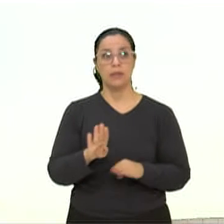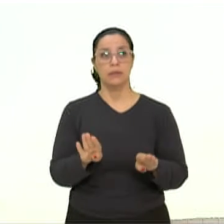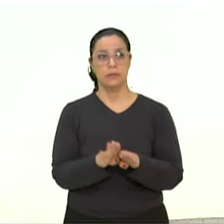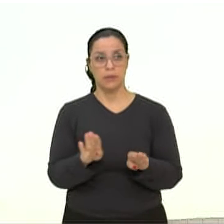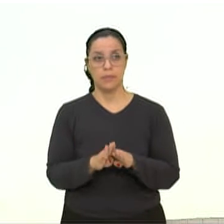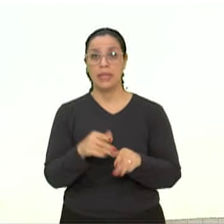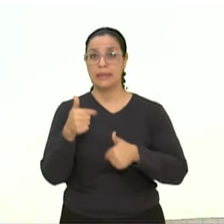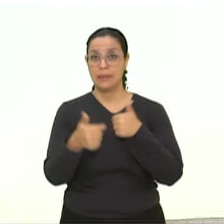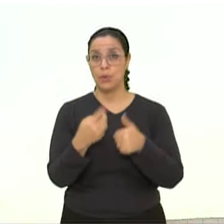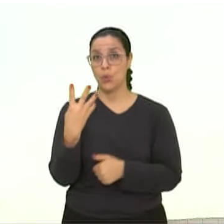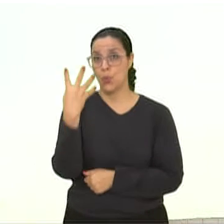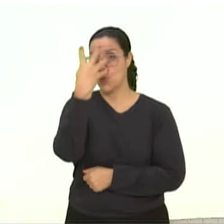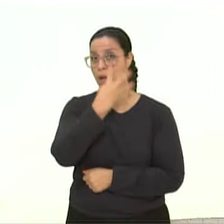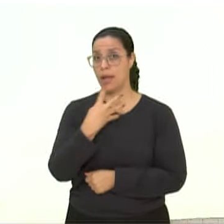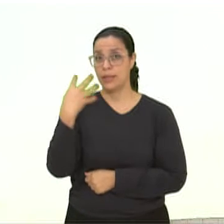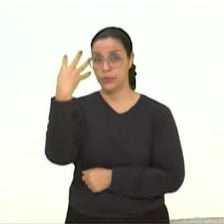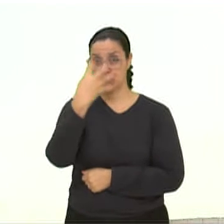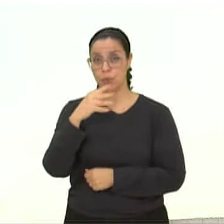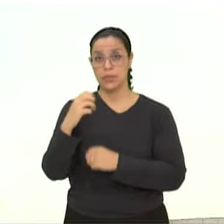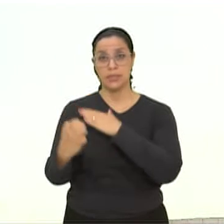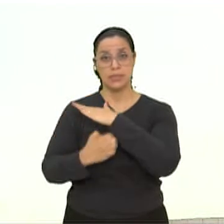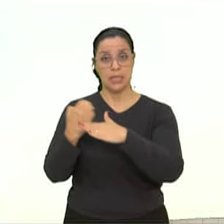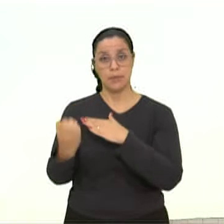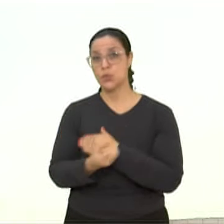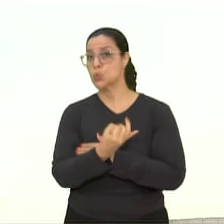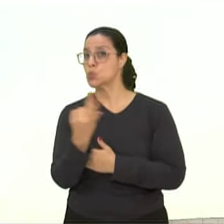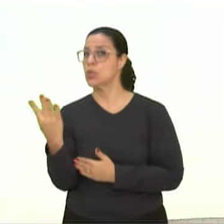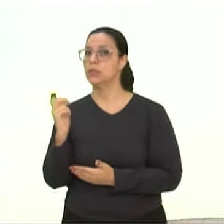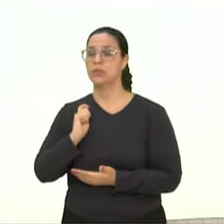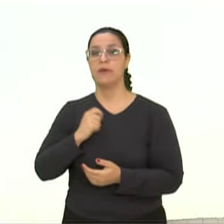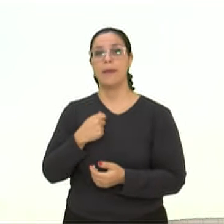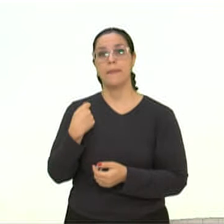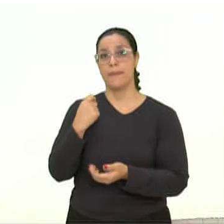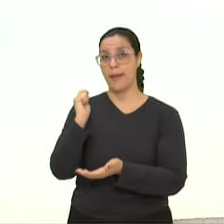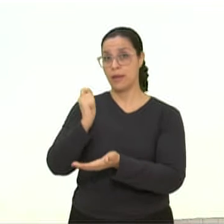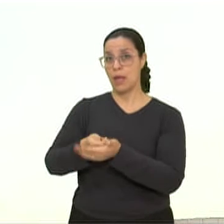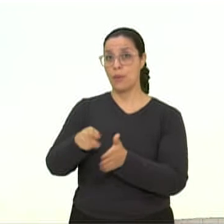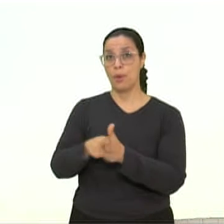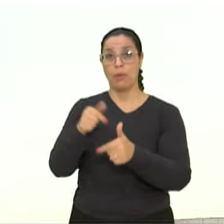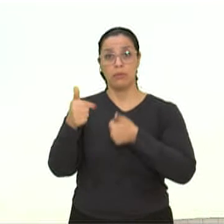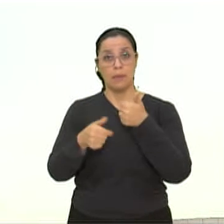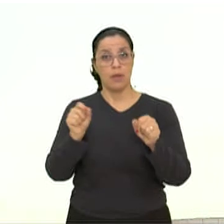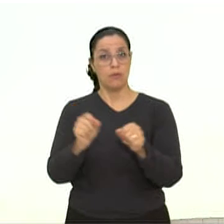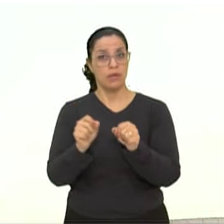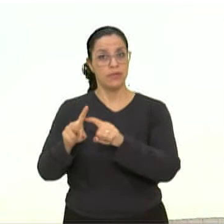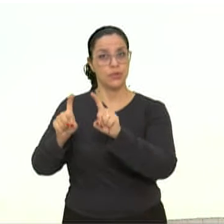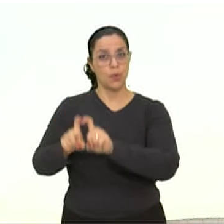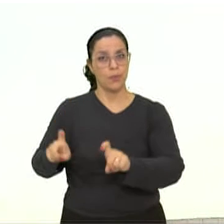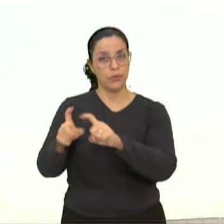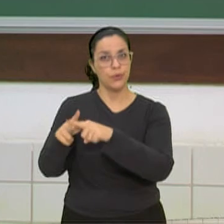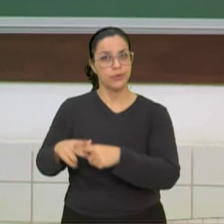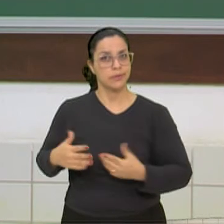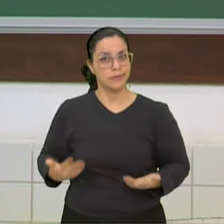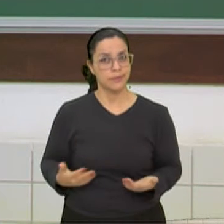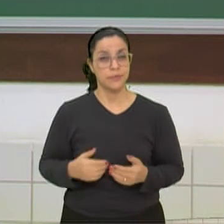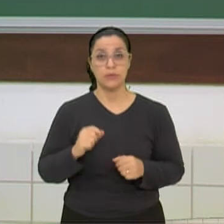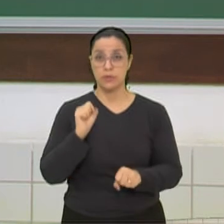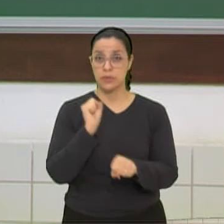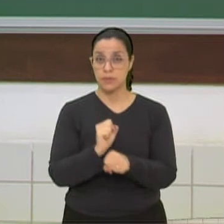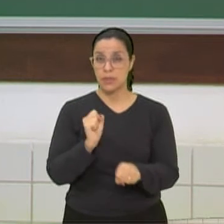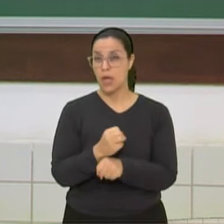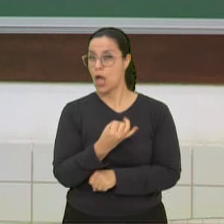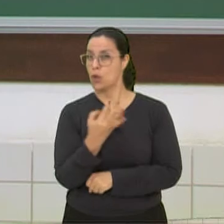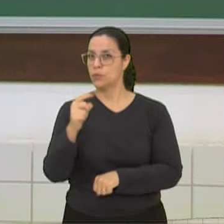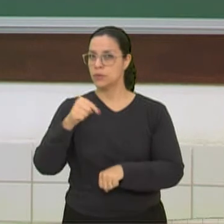Ronaldo trabalhou durante 4 horas na empresa. Quanto ele cobrará pelo serviço realizado? Bom, vou aguardar mais